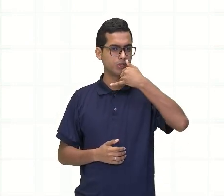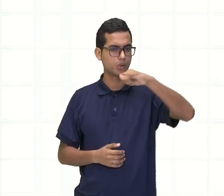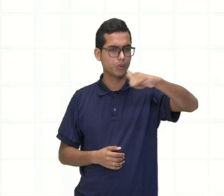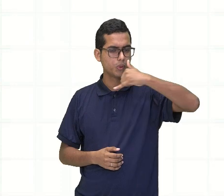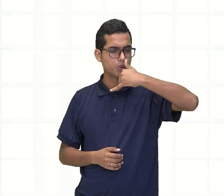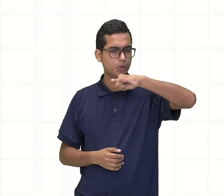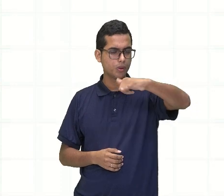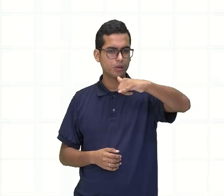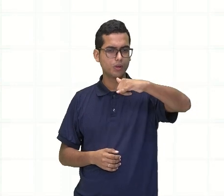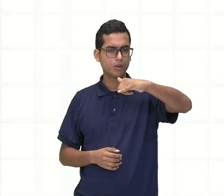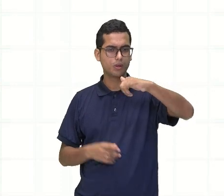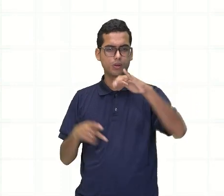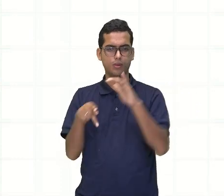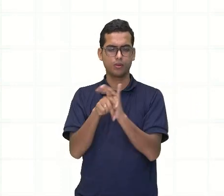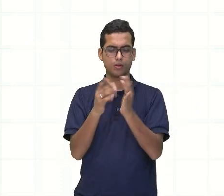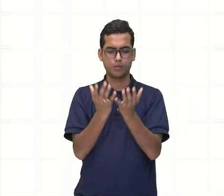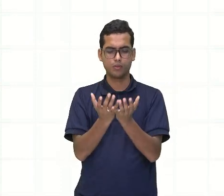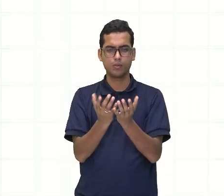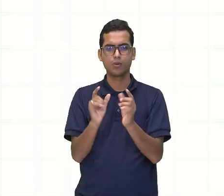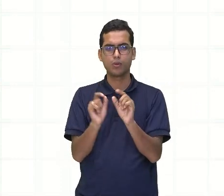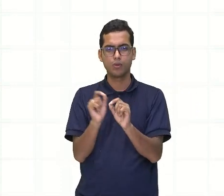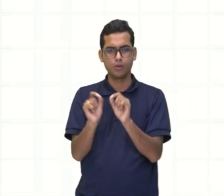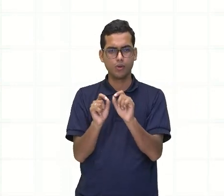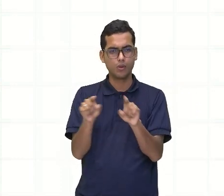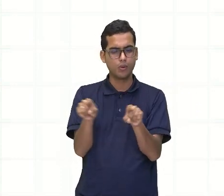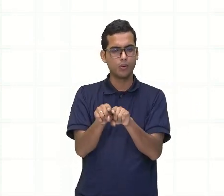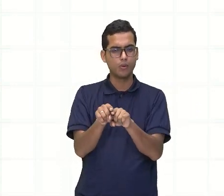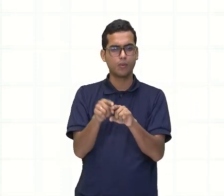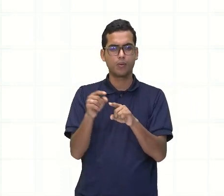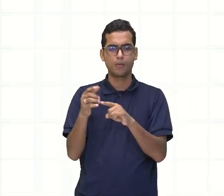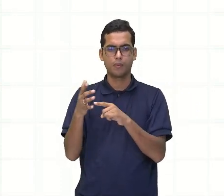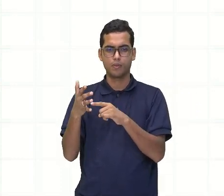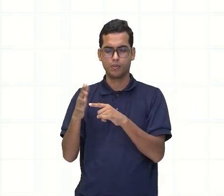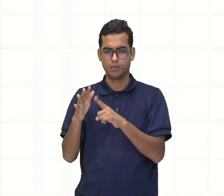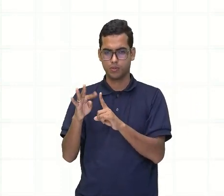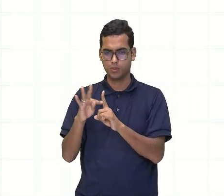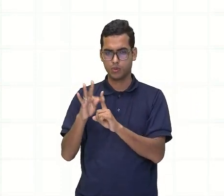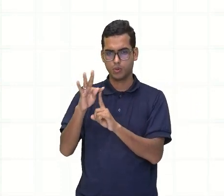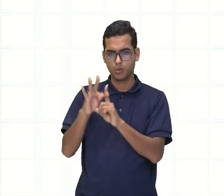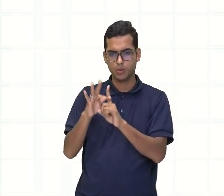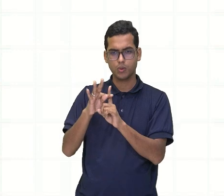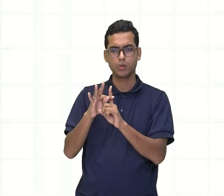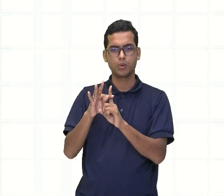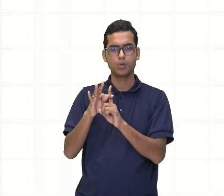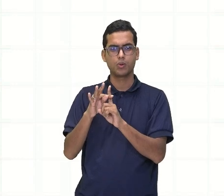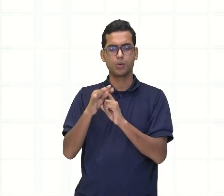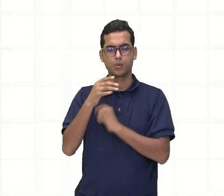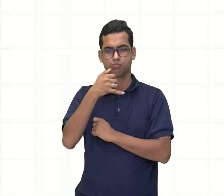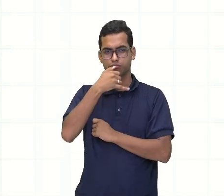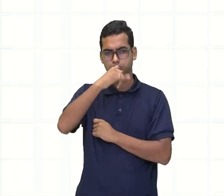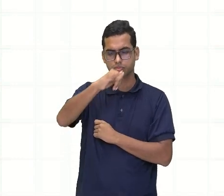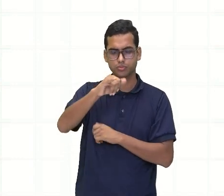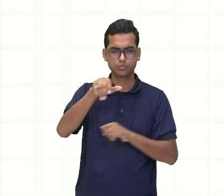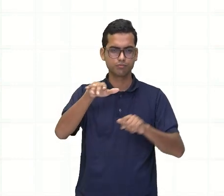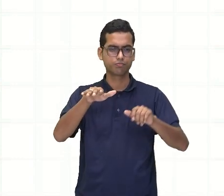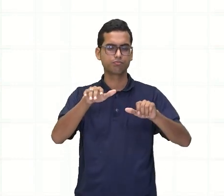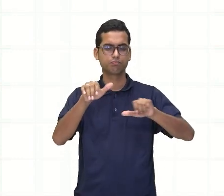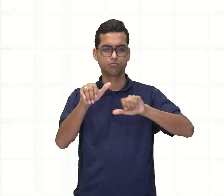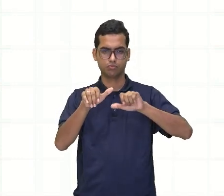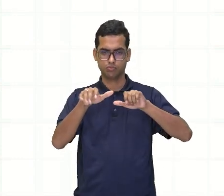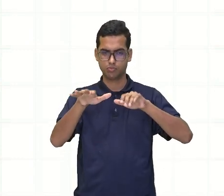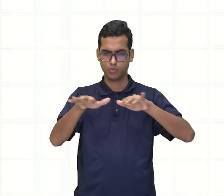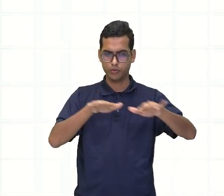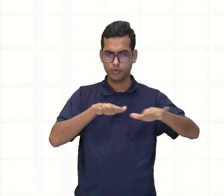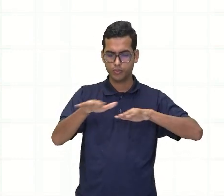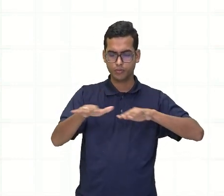em movimento. E qual foi a finalidade, professora, dessa máquina? Só apenas comprovação